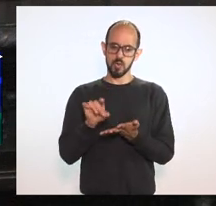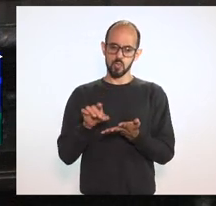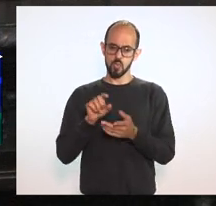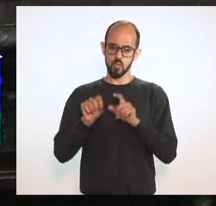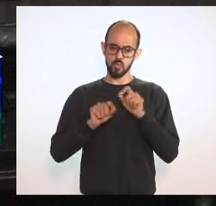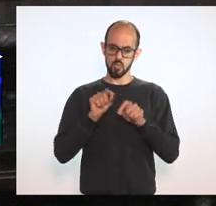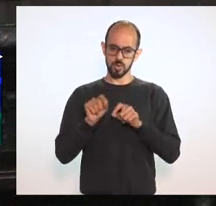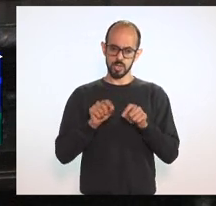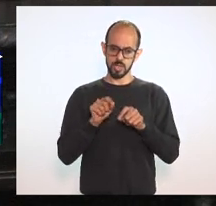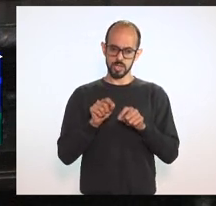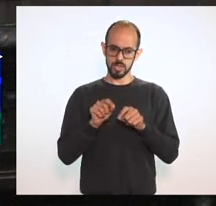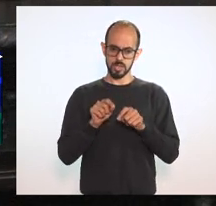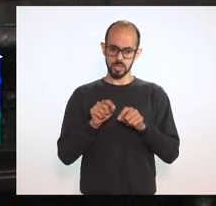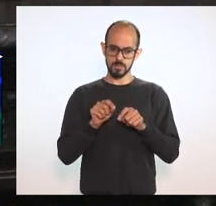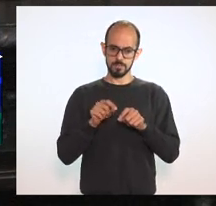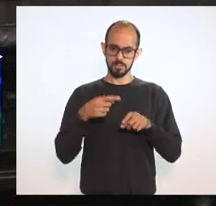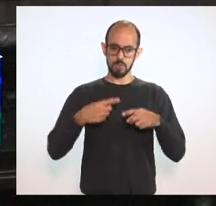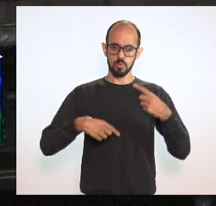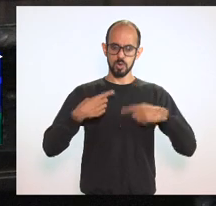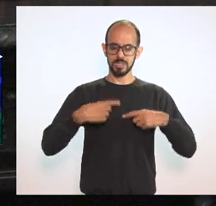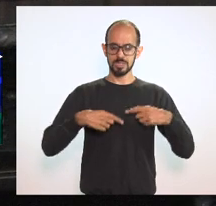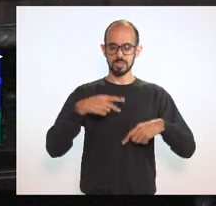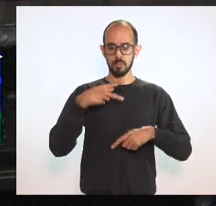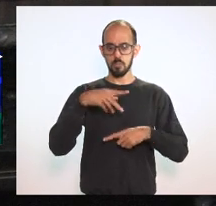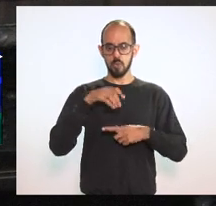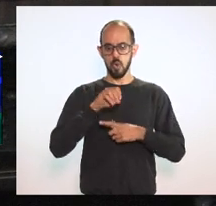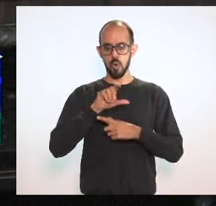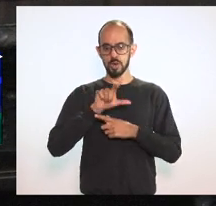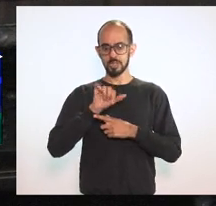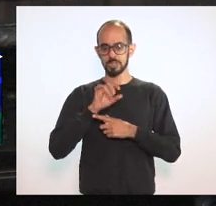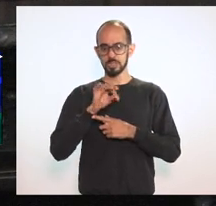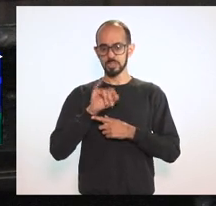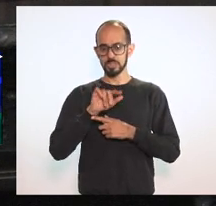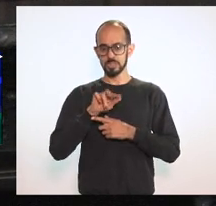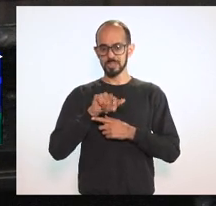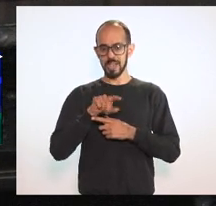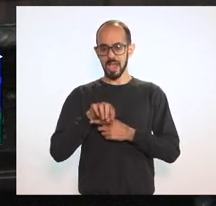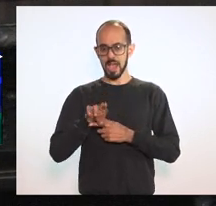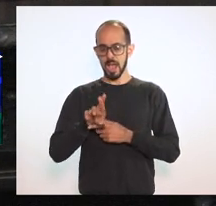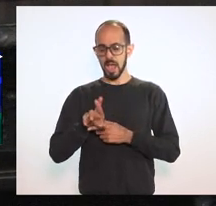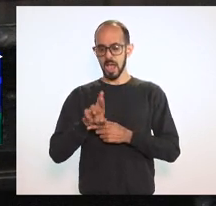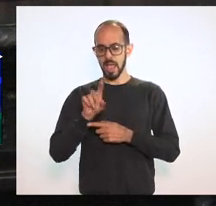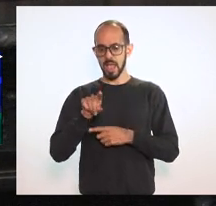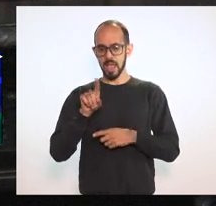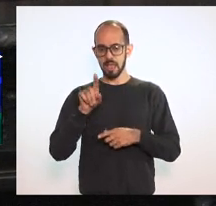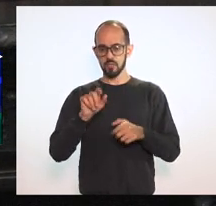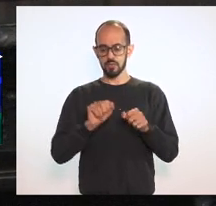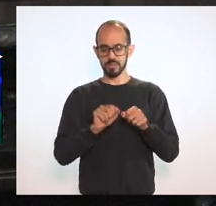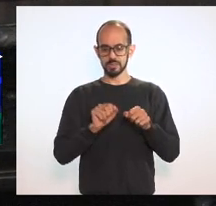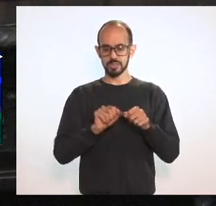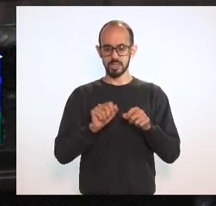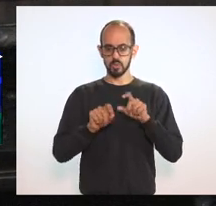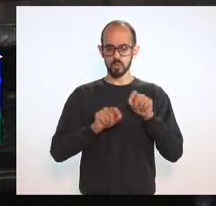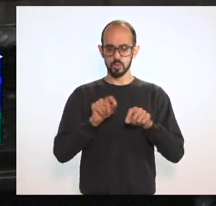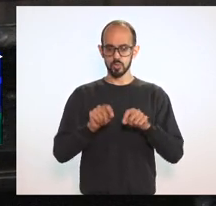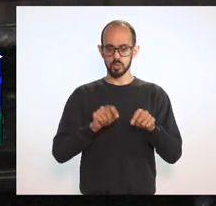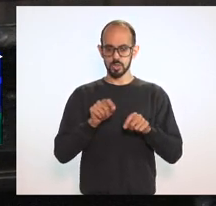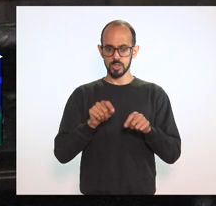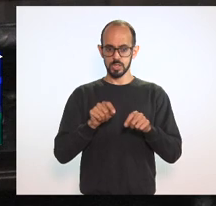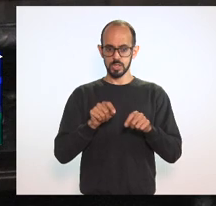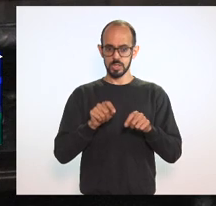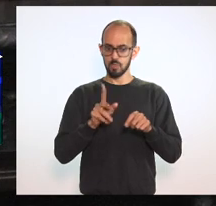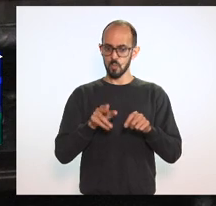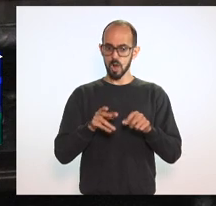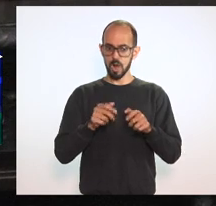a politizar no mau sentido da expressão nessa acepção se pretende dar é fazer é o que nos últimos